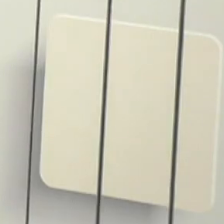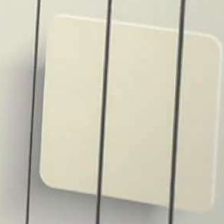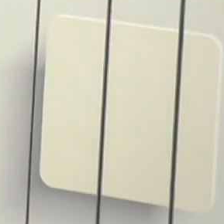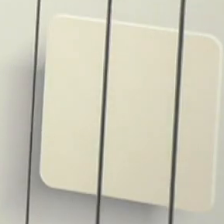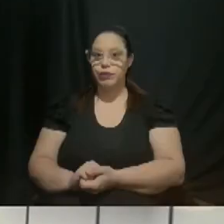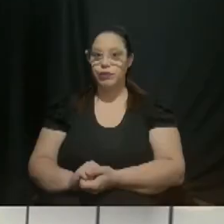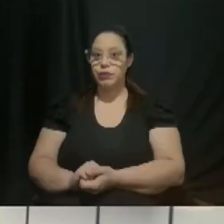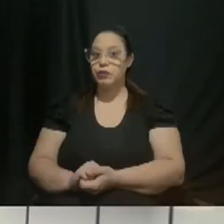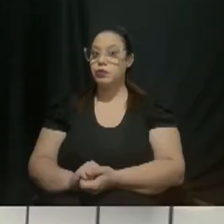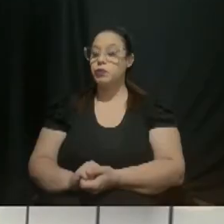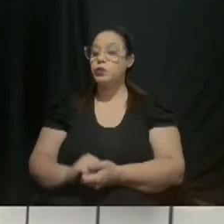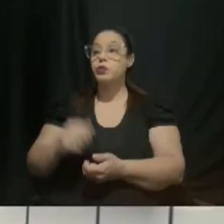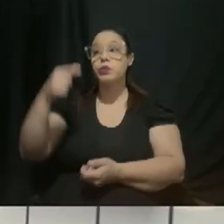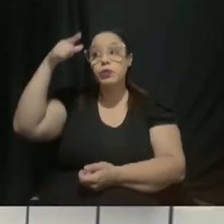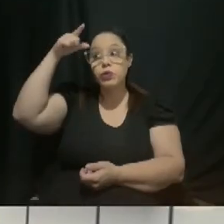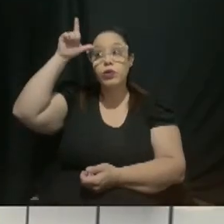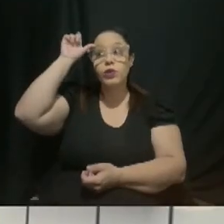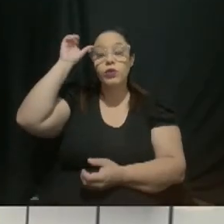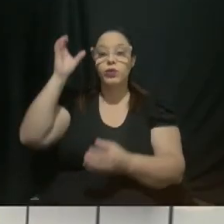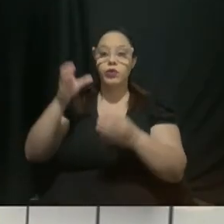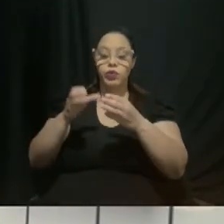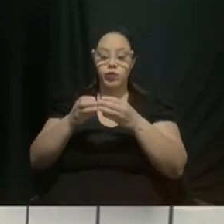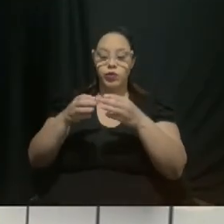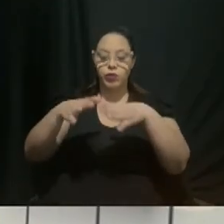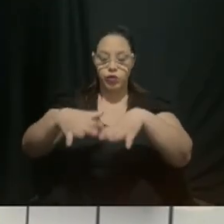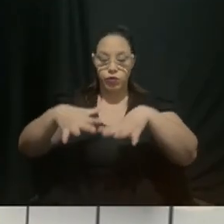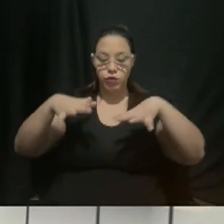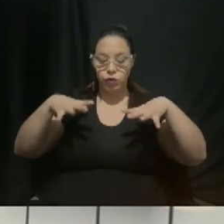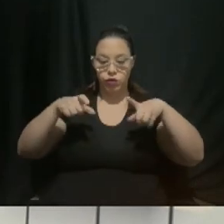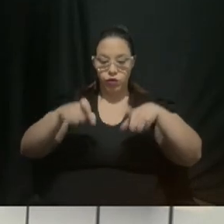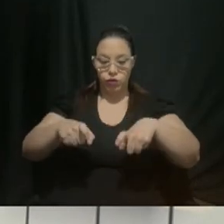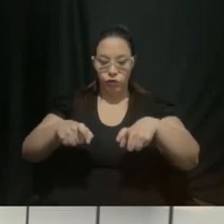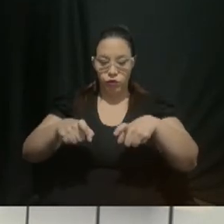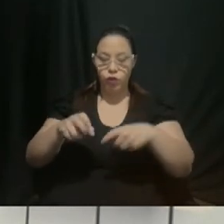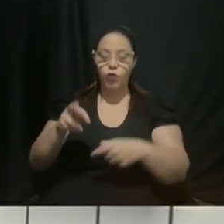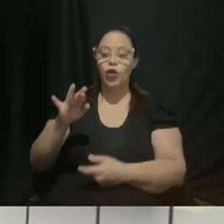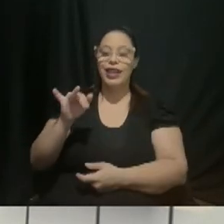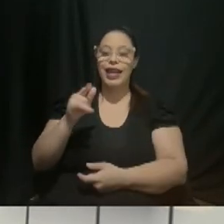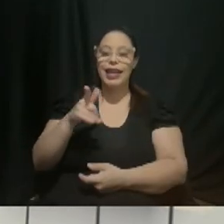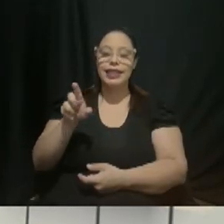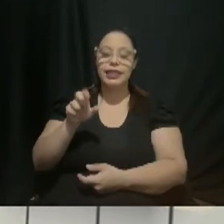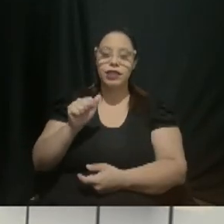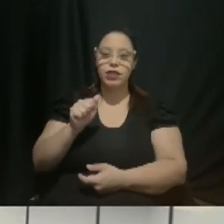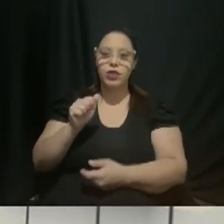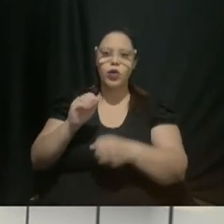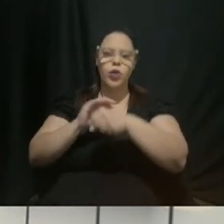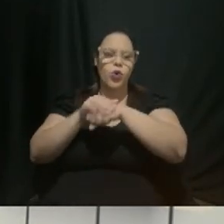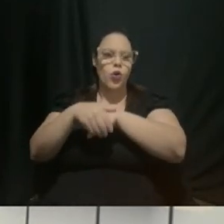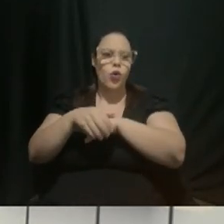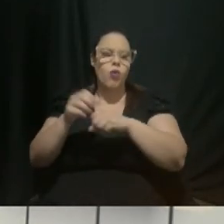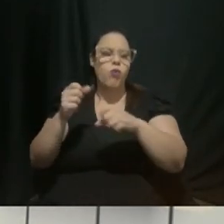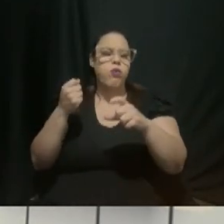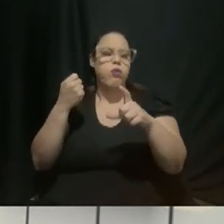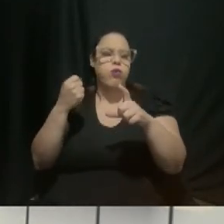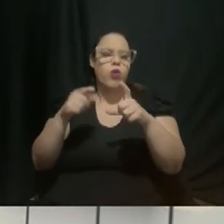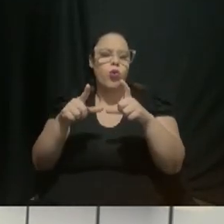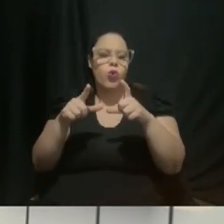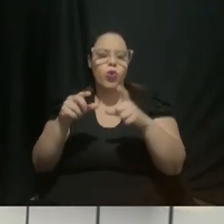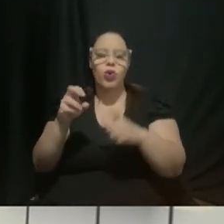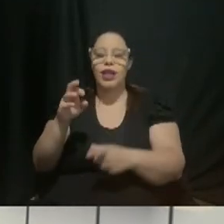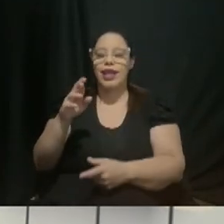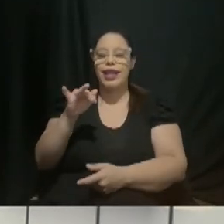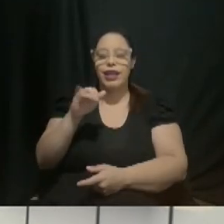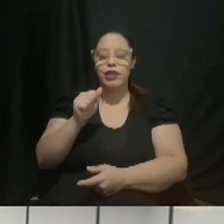Ontem, no estádio do Castelão, lá em Fortaleza, em noite de golaços, o Ceará foi melhor no fim